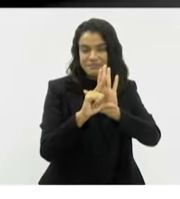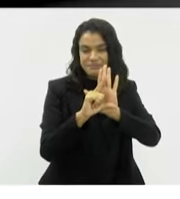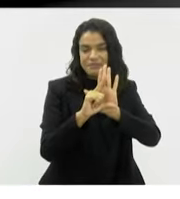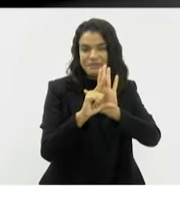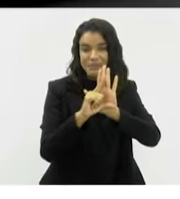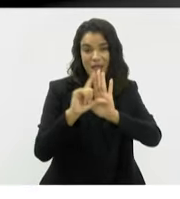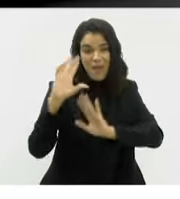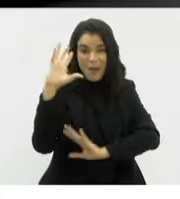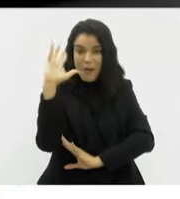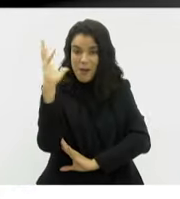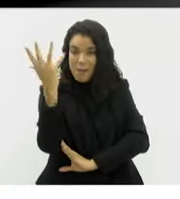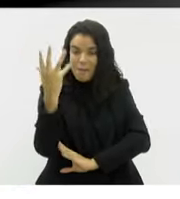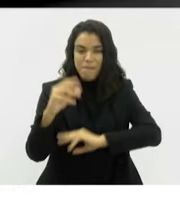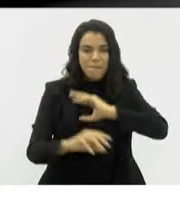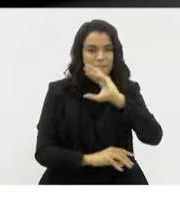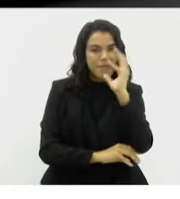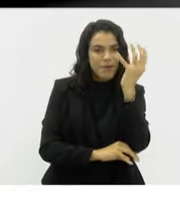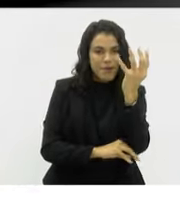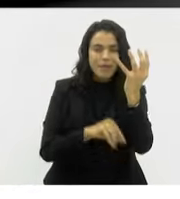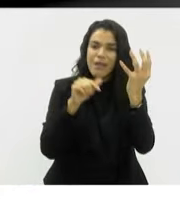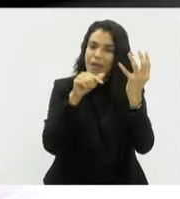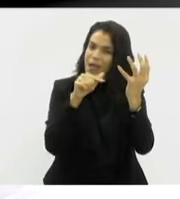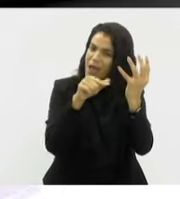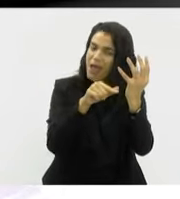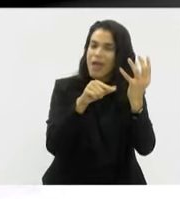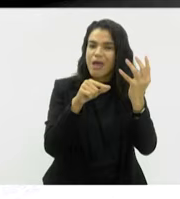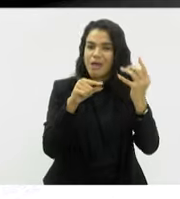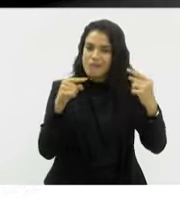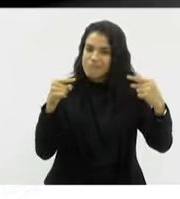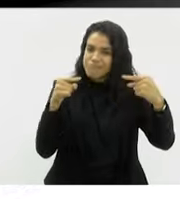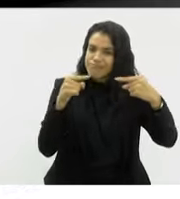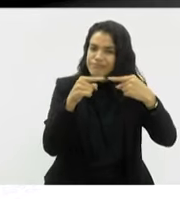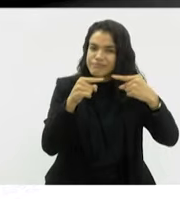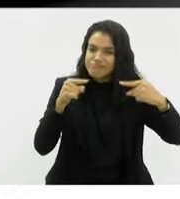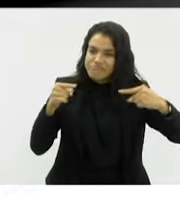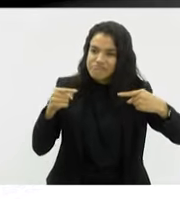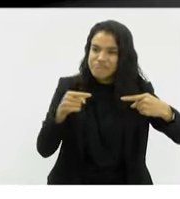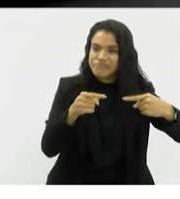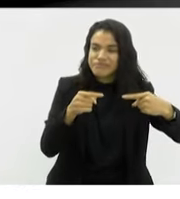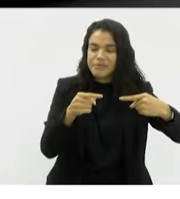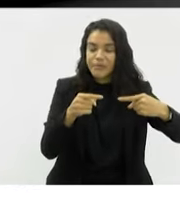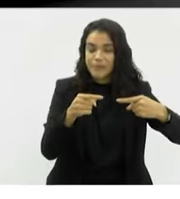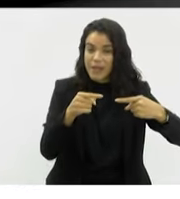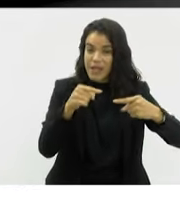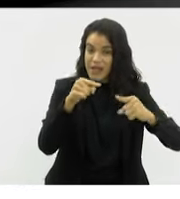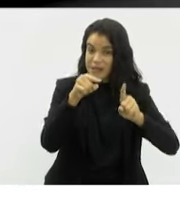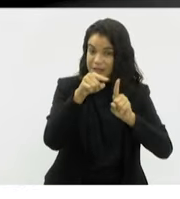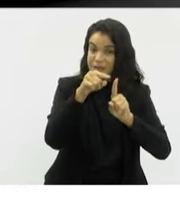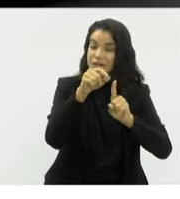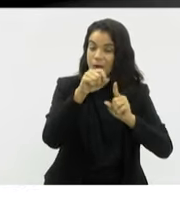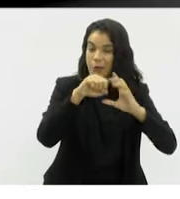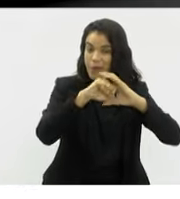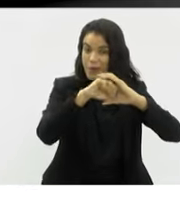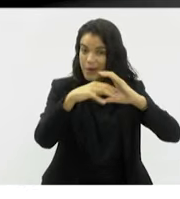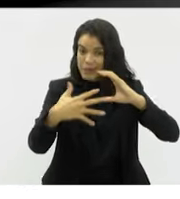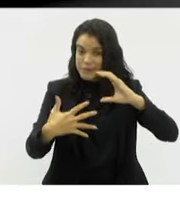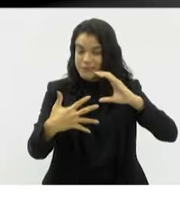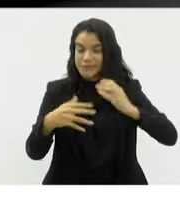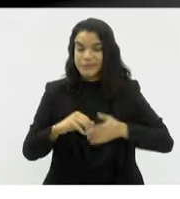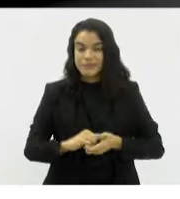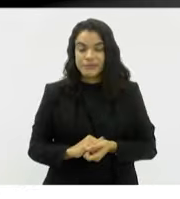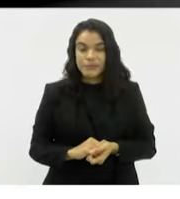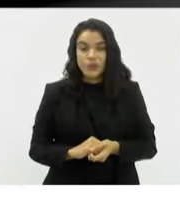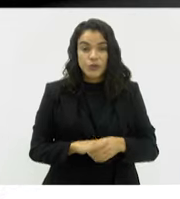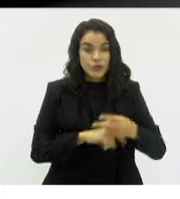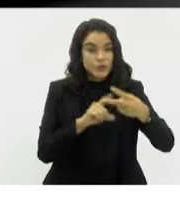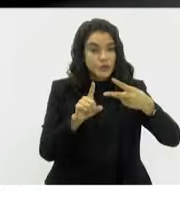Meio ambiente é dispositivo de legislação concorrente. Bom, isso é um aspecto. O segundo aspecto, senhor presidente,